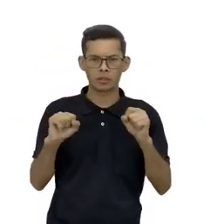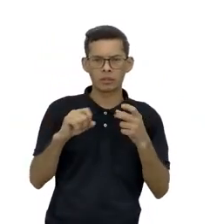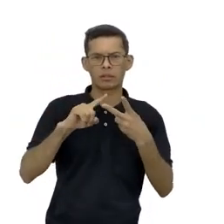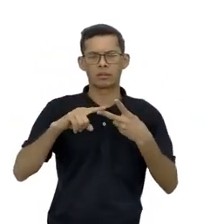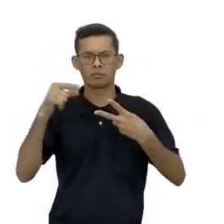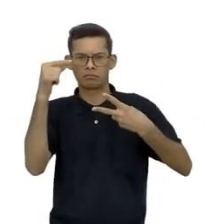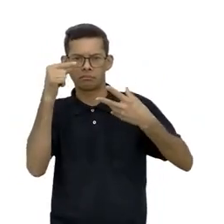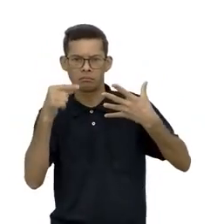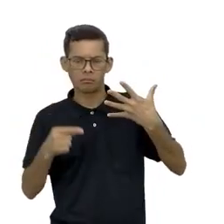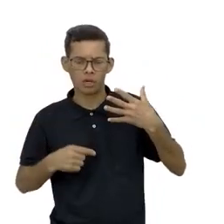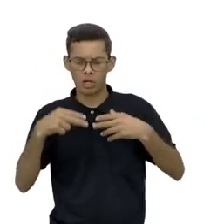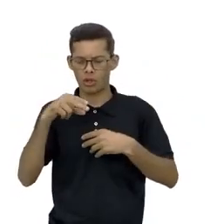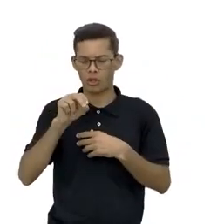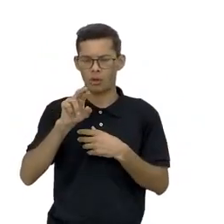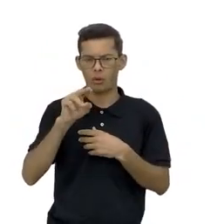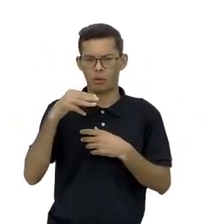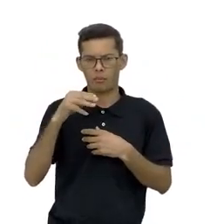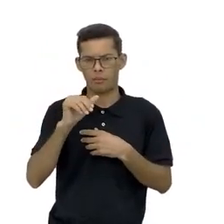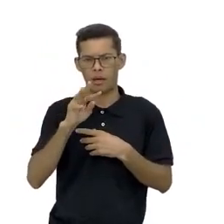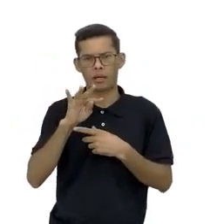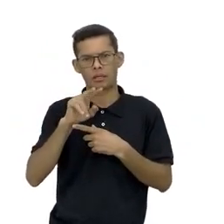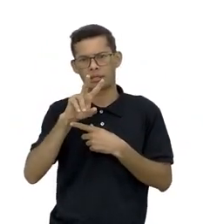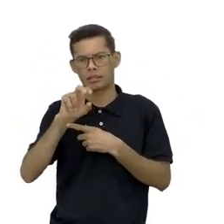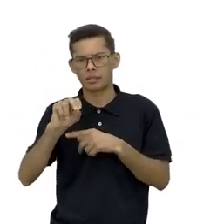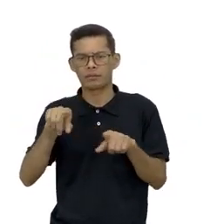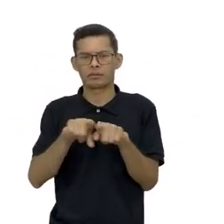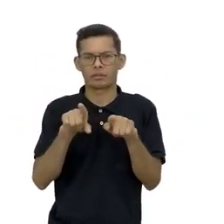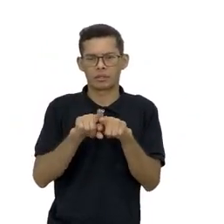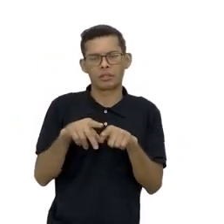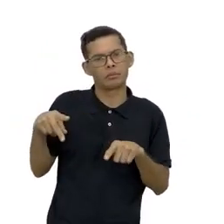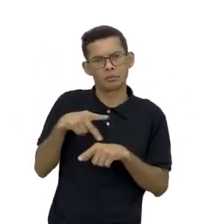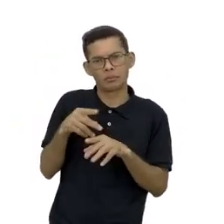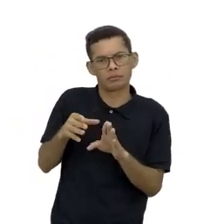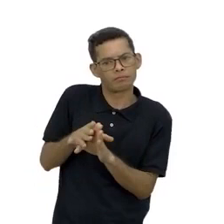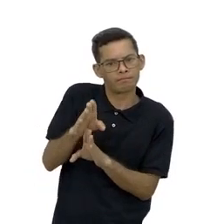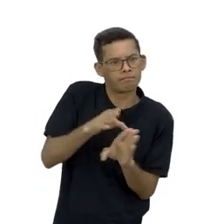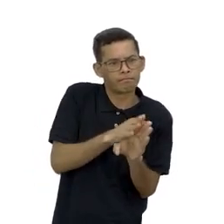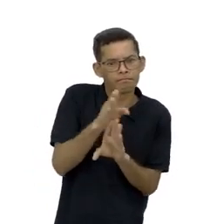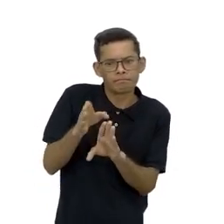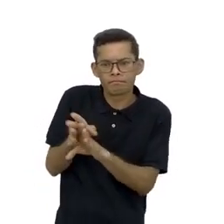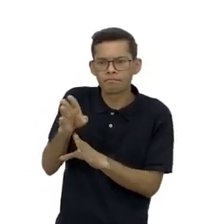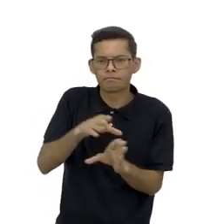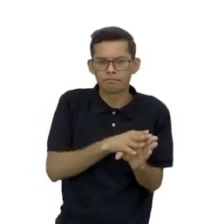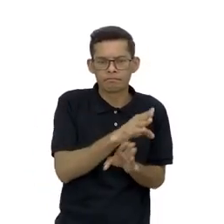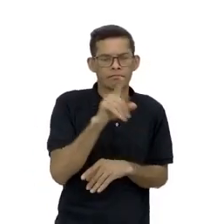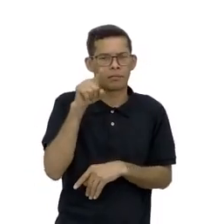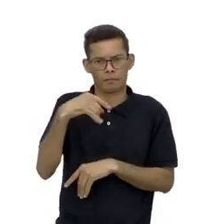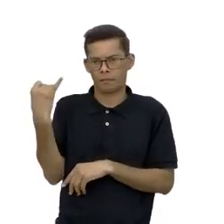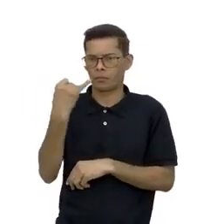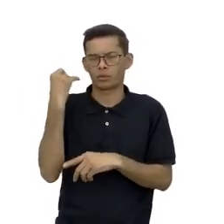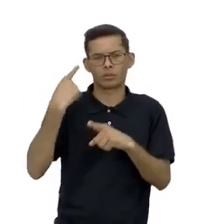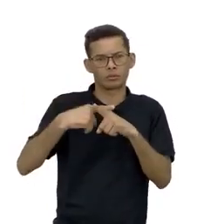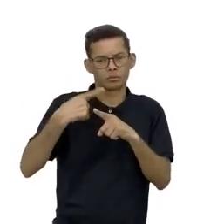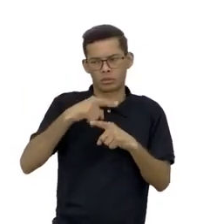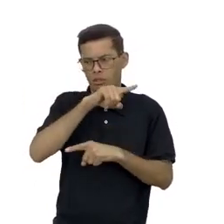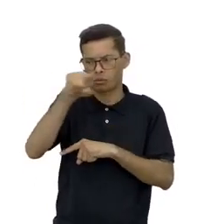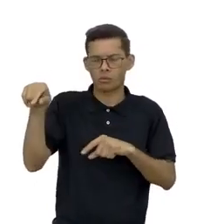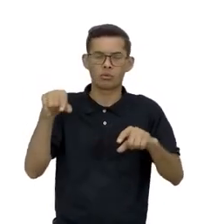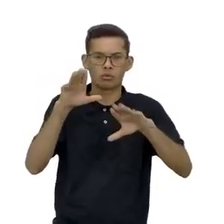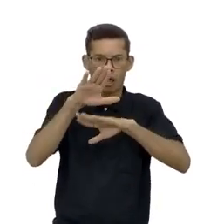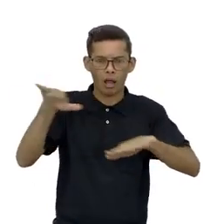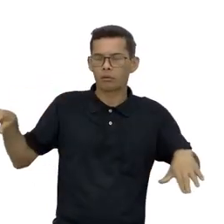aspectos normativos, e a mediação do professor é fundamental para que os estudantes consigam